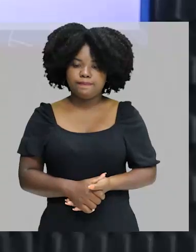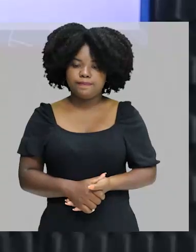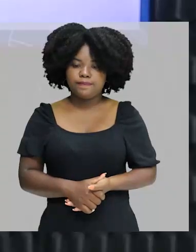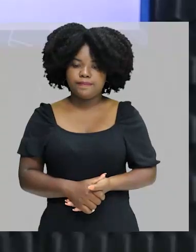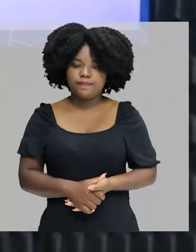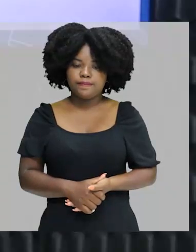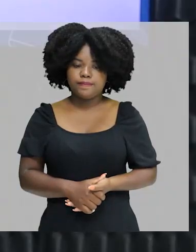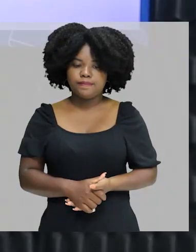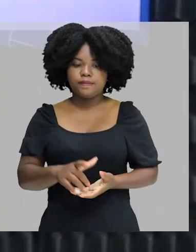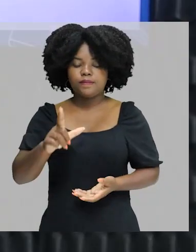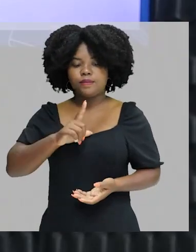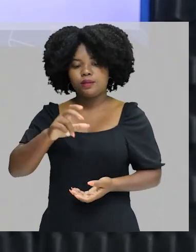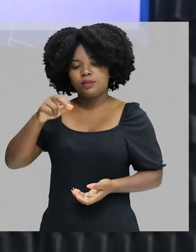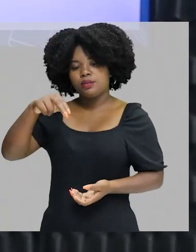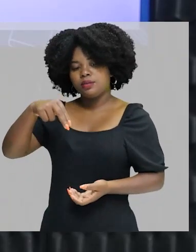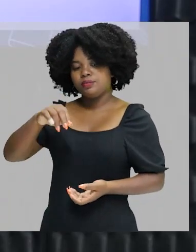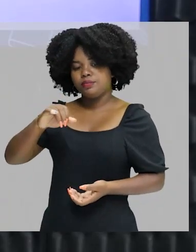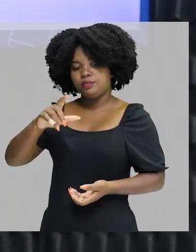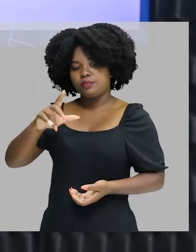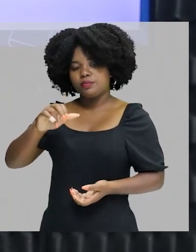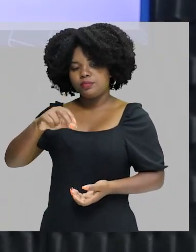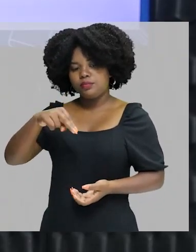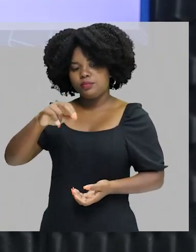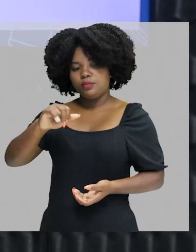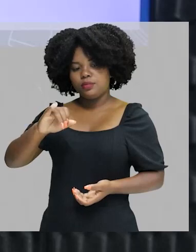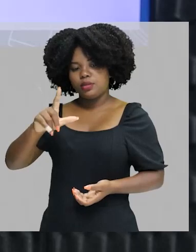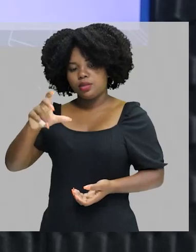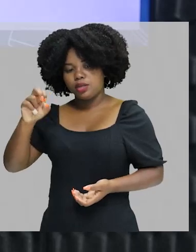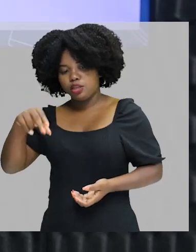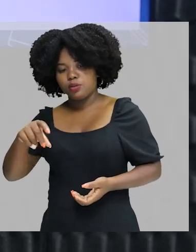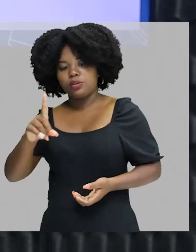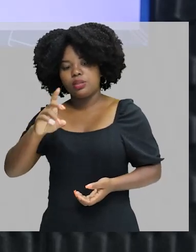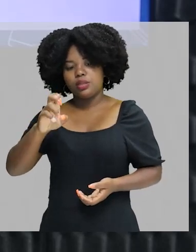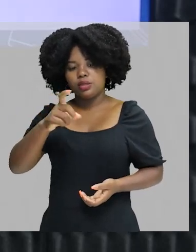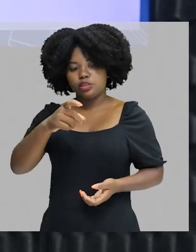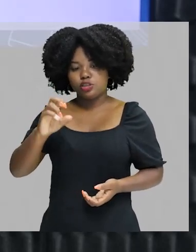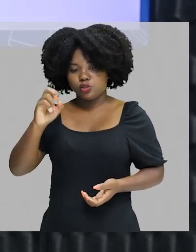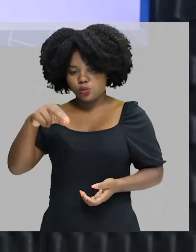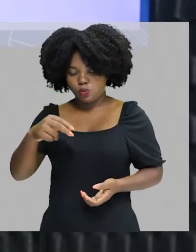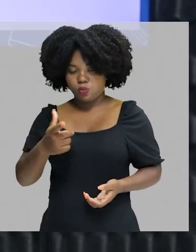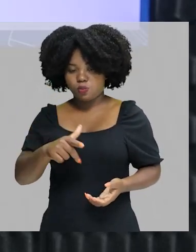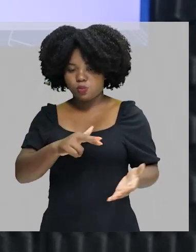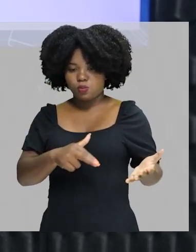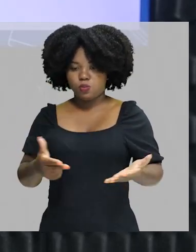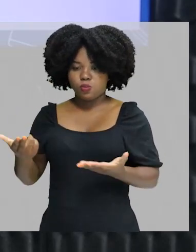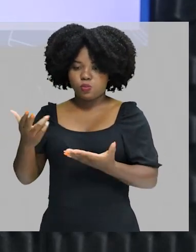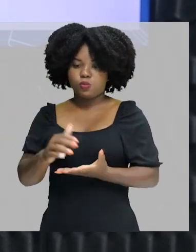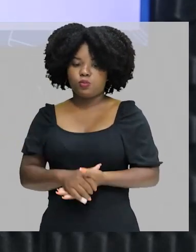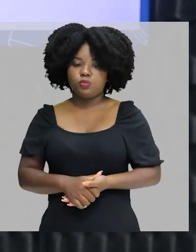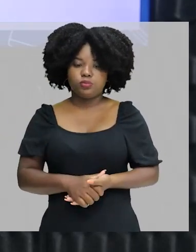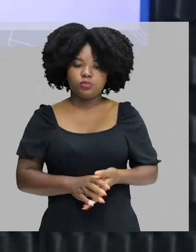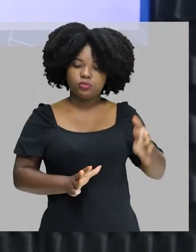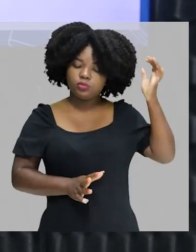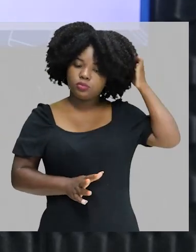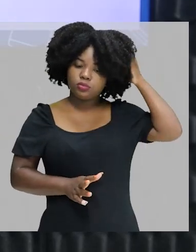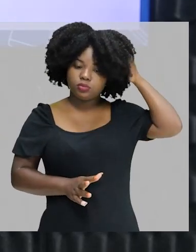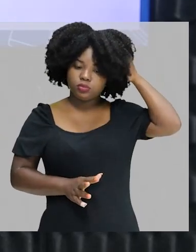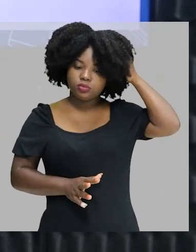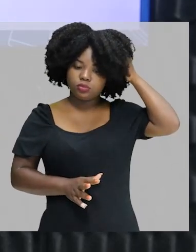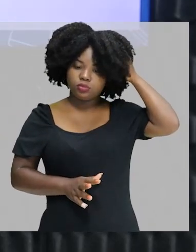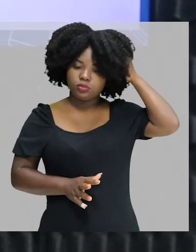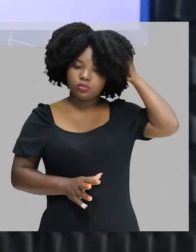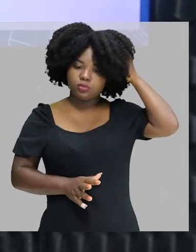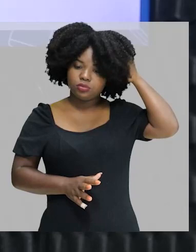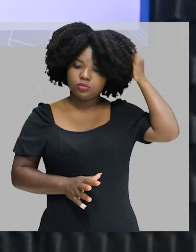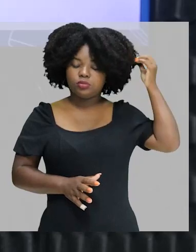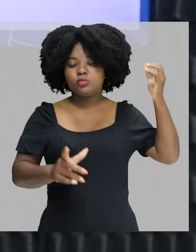quais? O nylon e o Dexon, ambos usados como fios de suturas cirúrgicas, né? Então